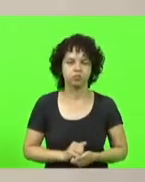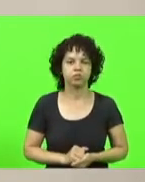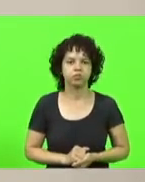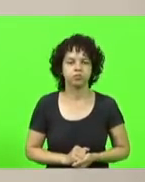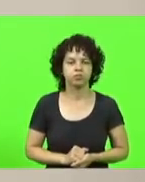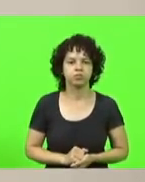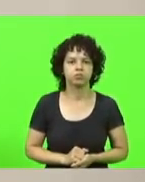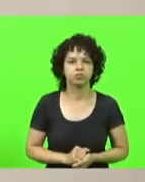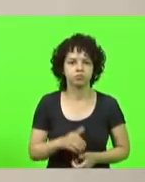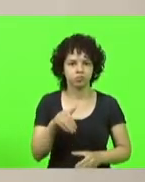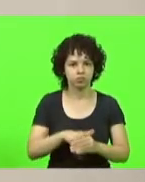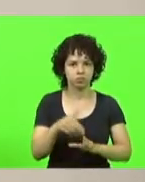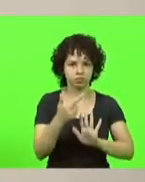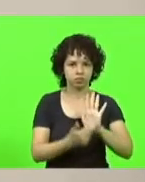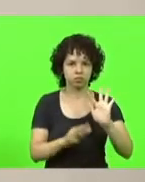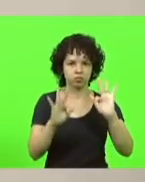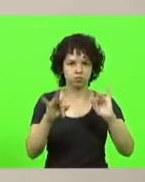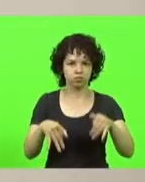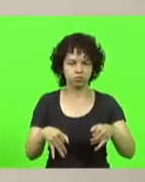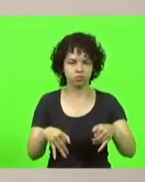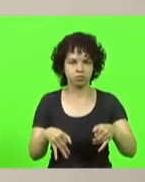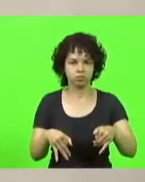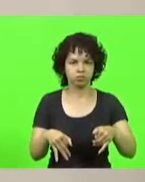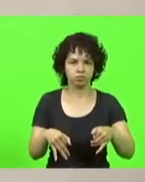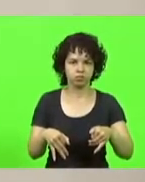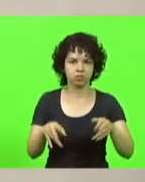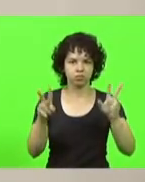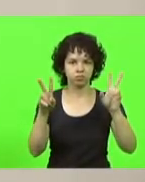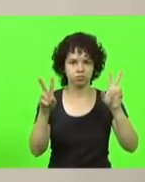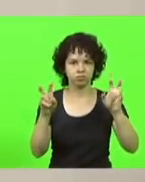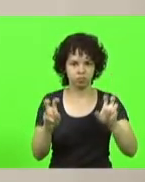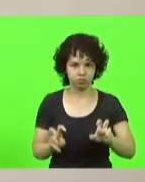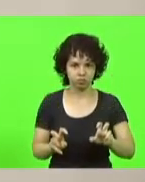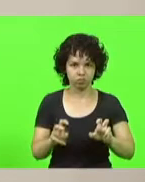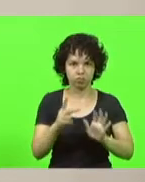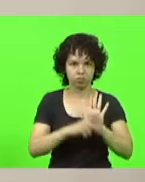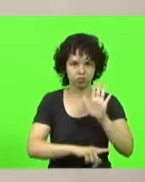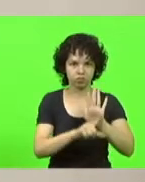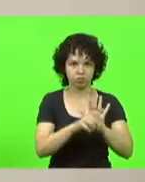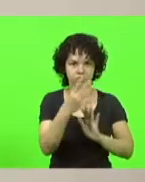Votação das redações finais das seguintes matérias. Projeto de Lei